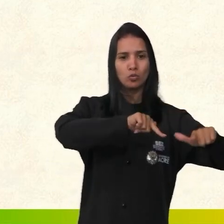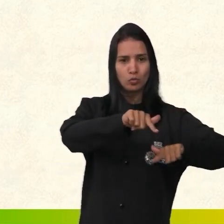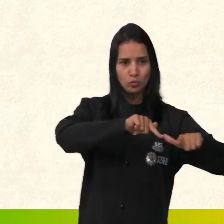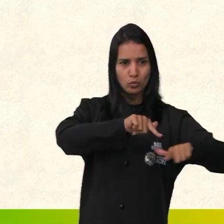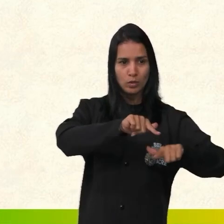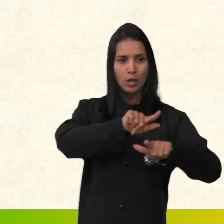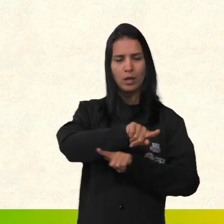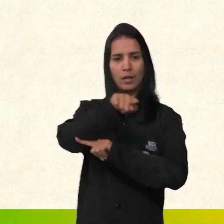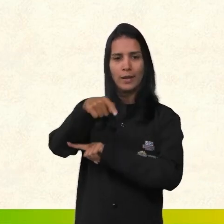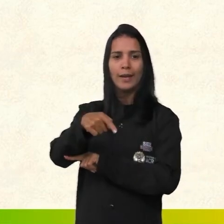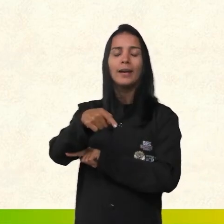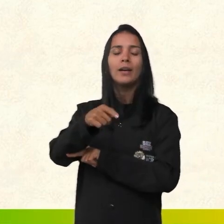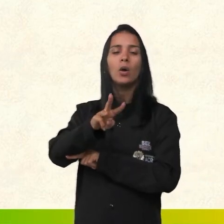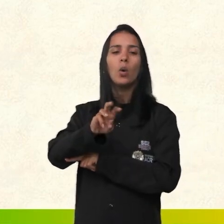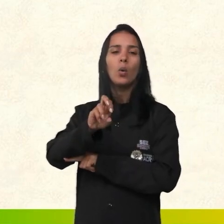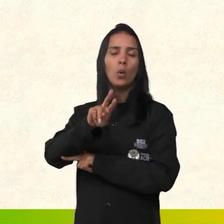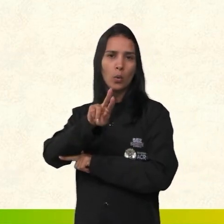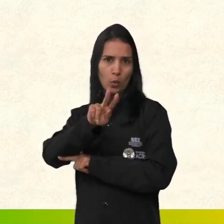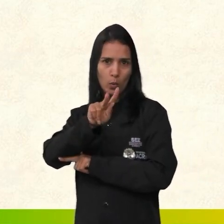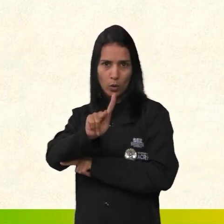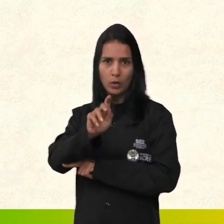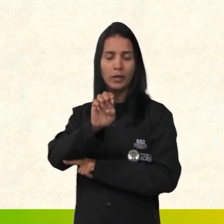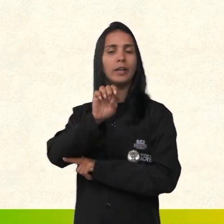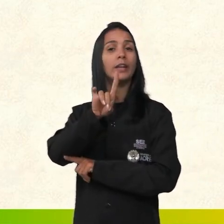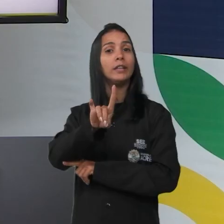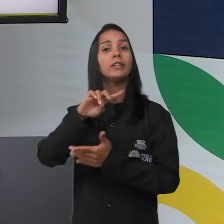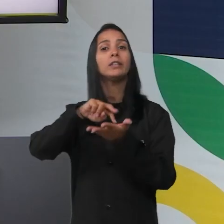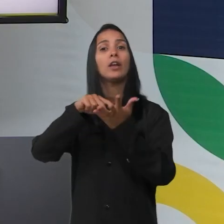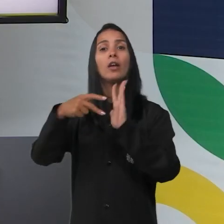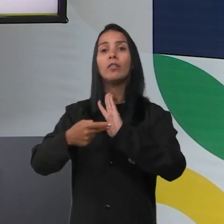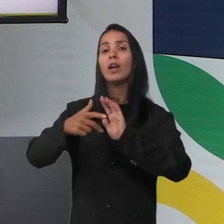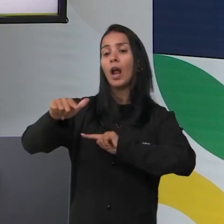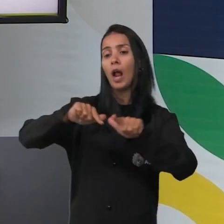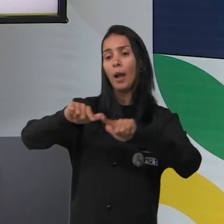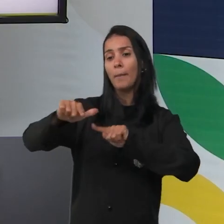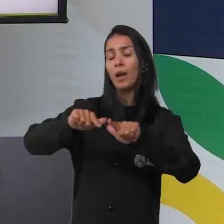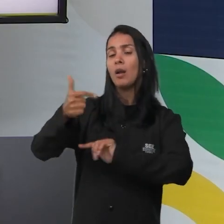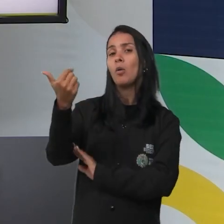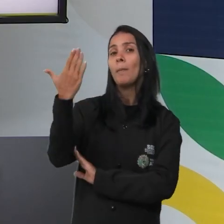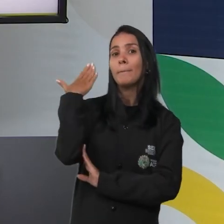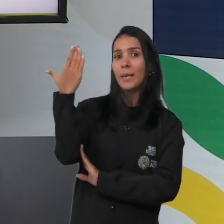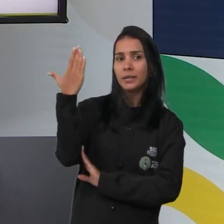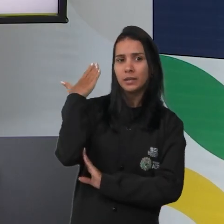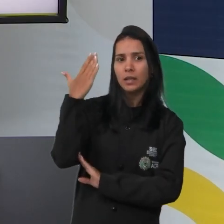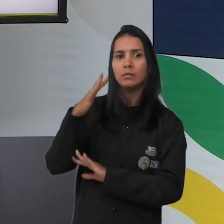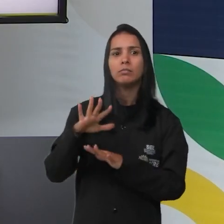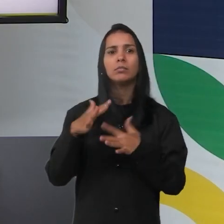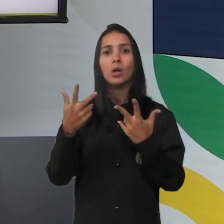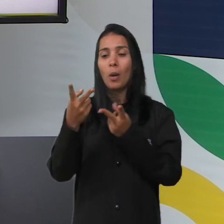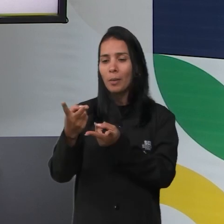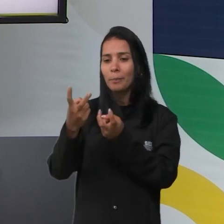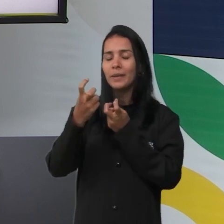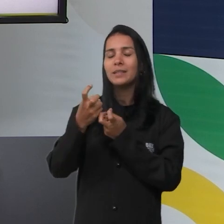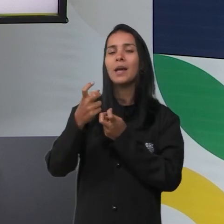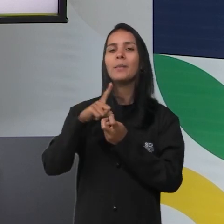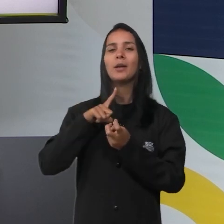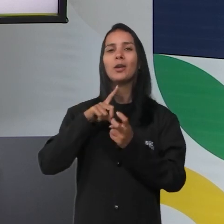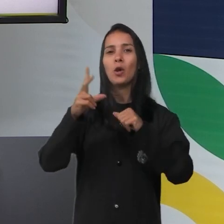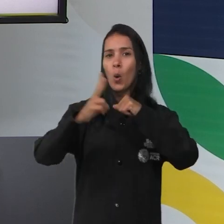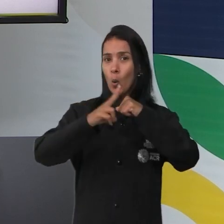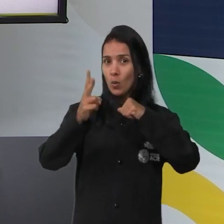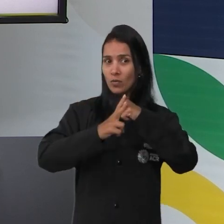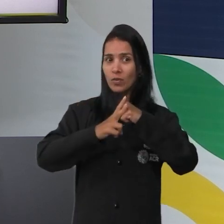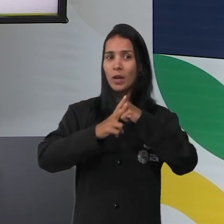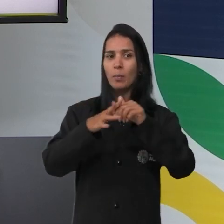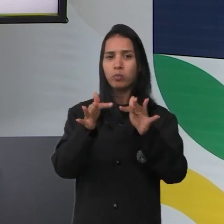Worked, trabalhou. Bem? Então, você pode perceber que os verbos regulares são mais simples, tem apenas o ed